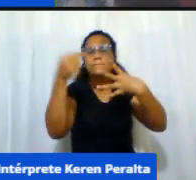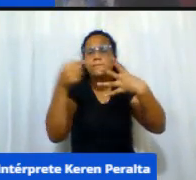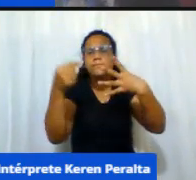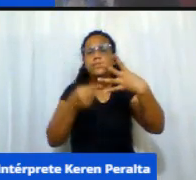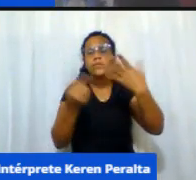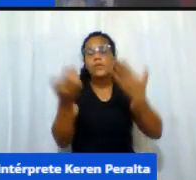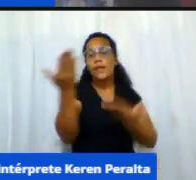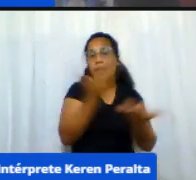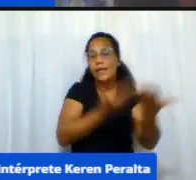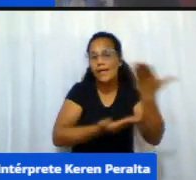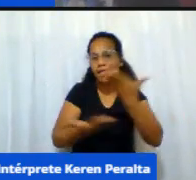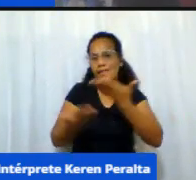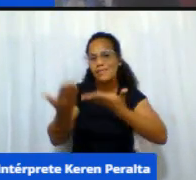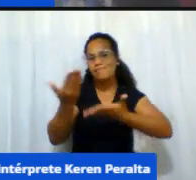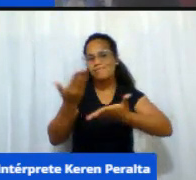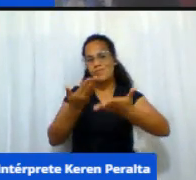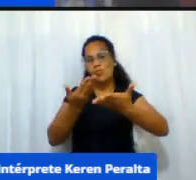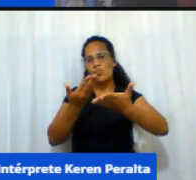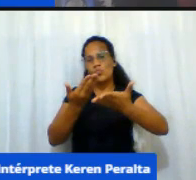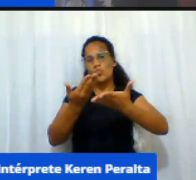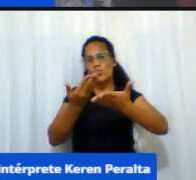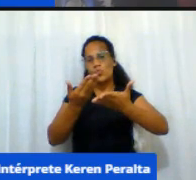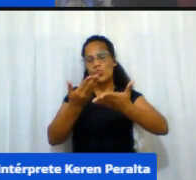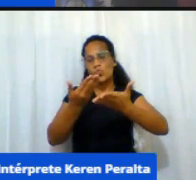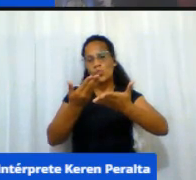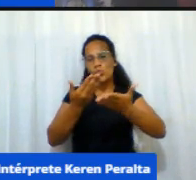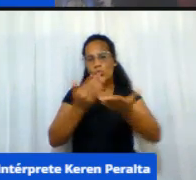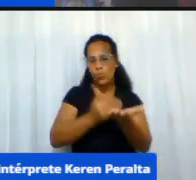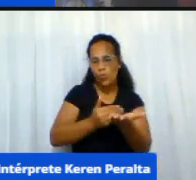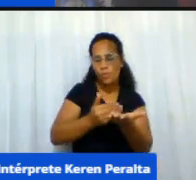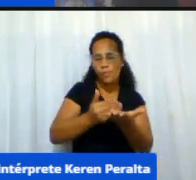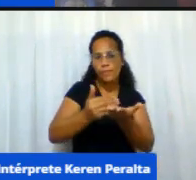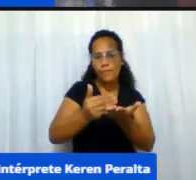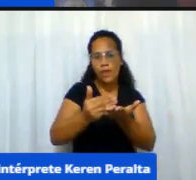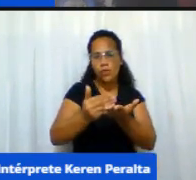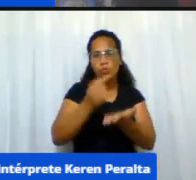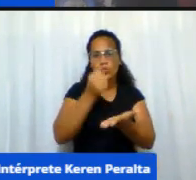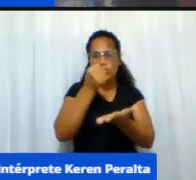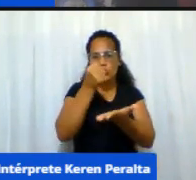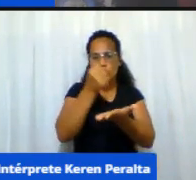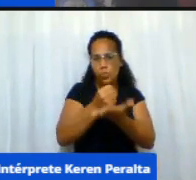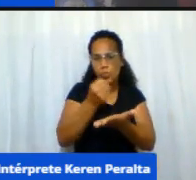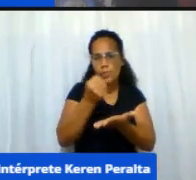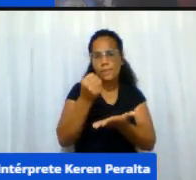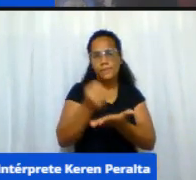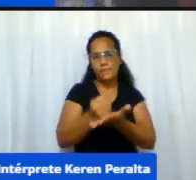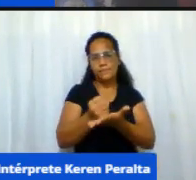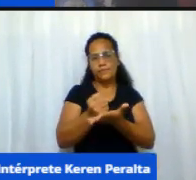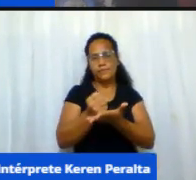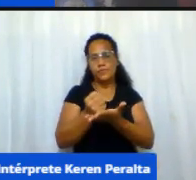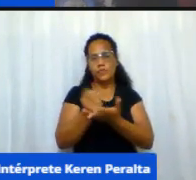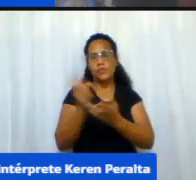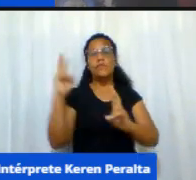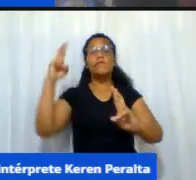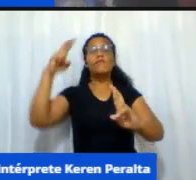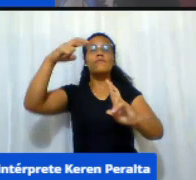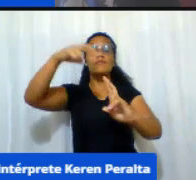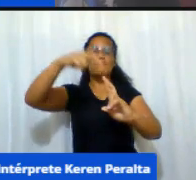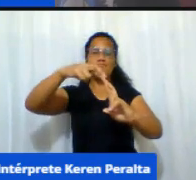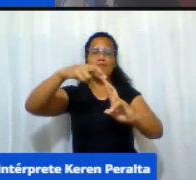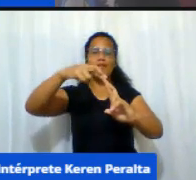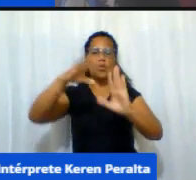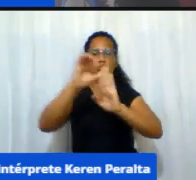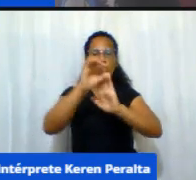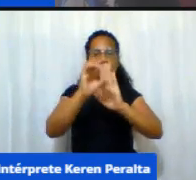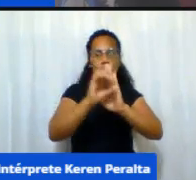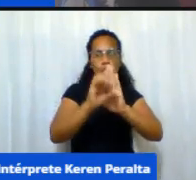do documento denominado Referencial Curricular Circunstancial no tocante à língua portuguesa.